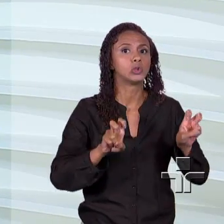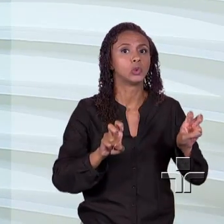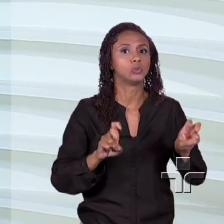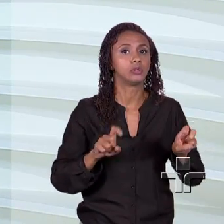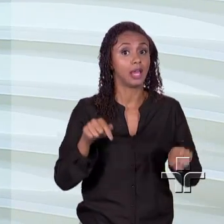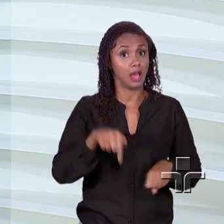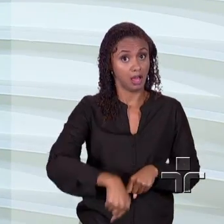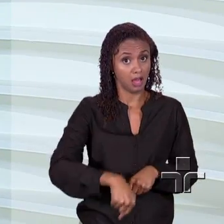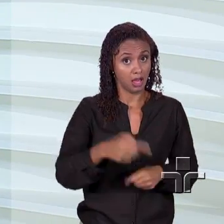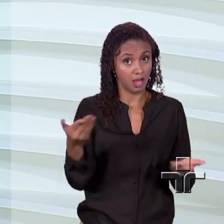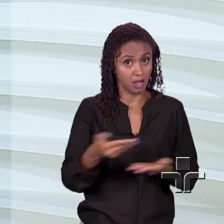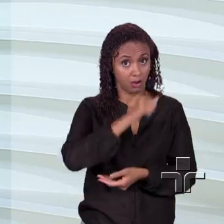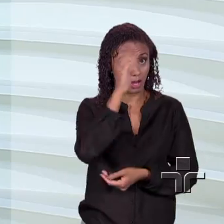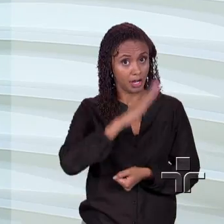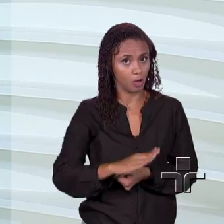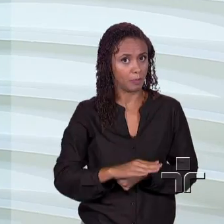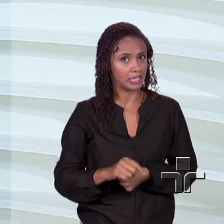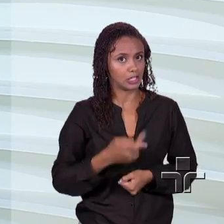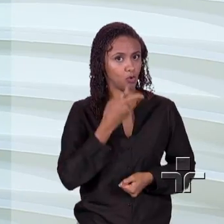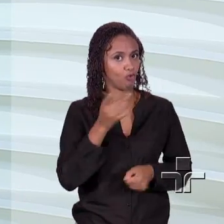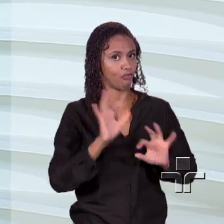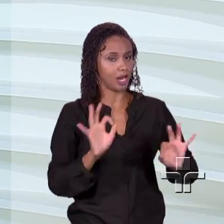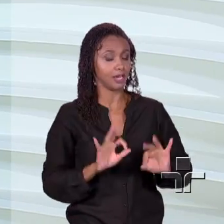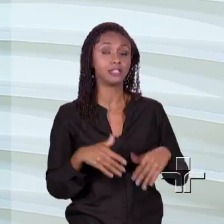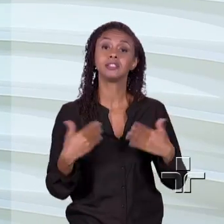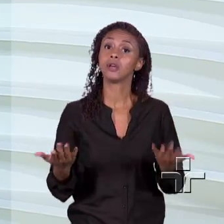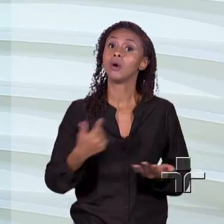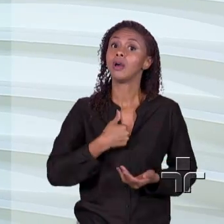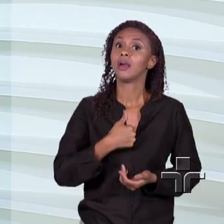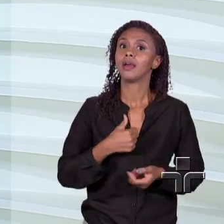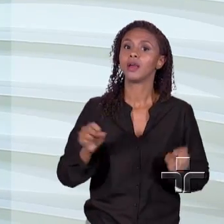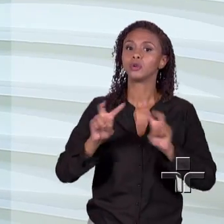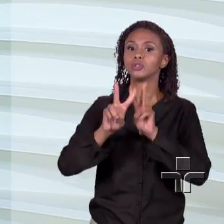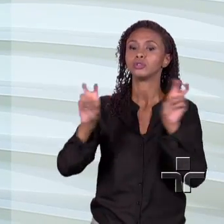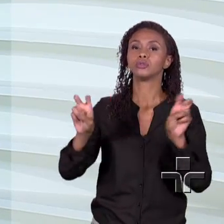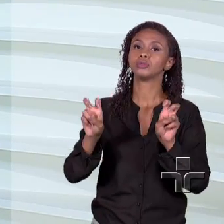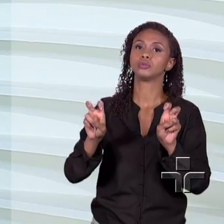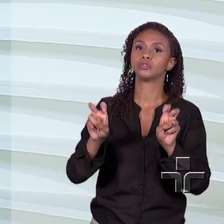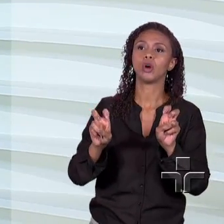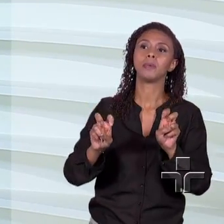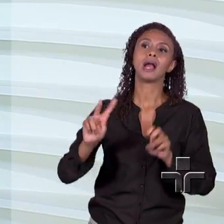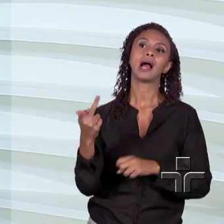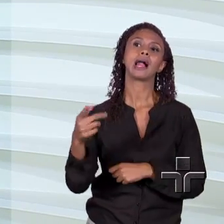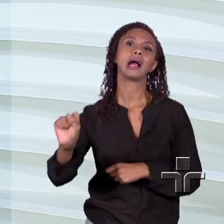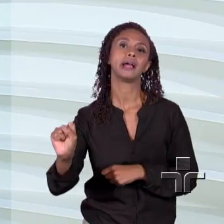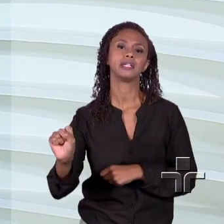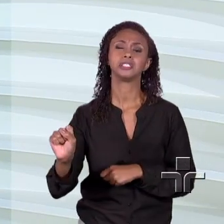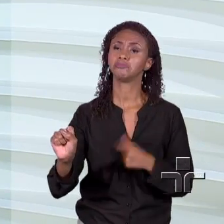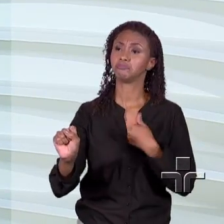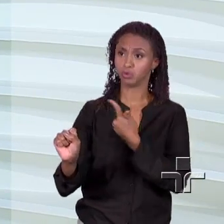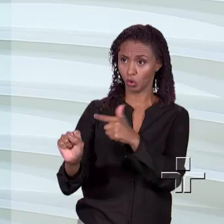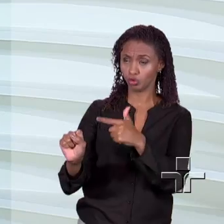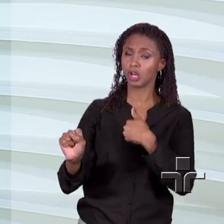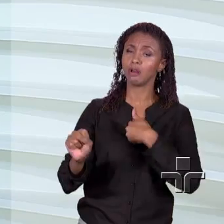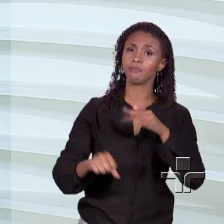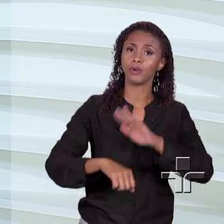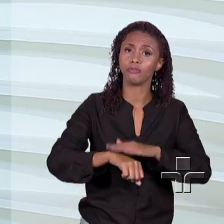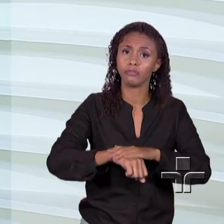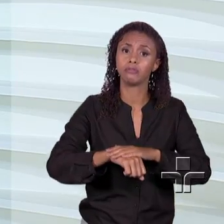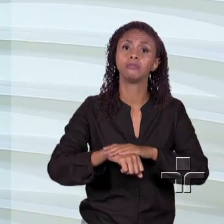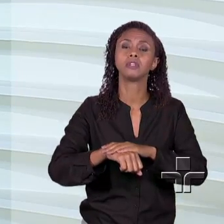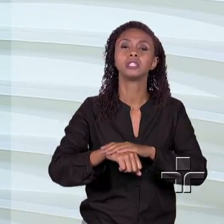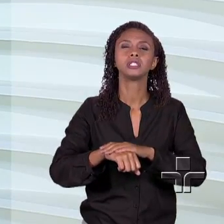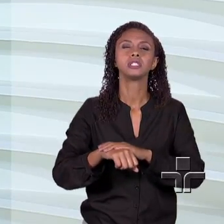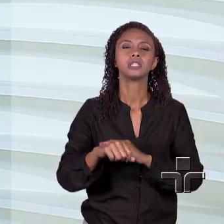momento no Brasil. Então, meu primeiro livro sobre a história da homossexualidade, não existia uma história social sobre a homossexualidade, eu fiz. Meu segundo livro sobre